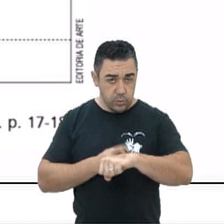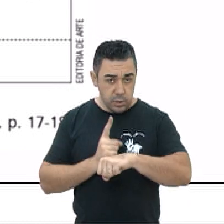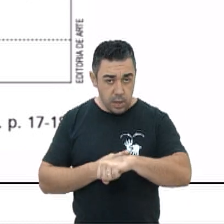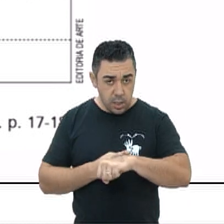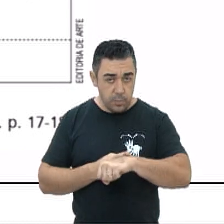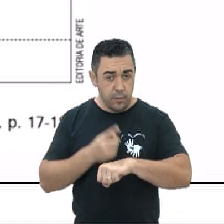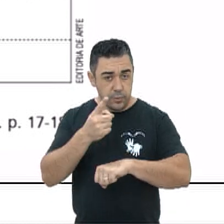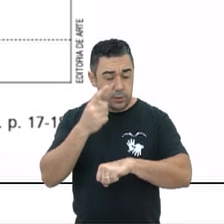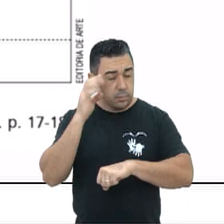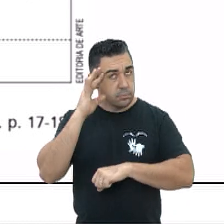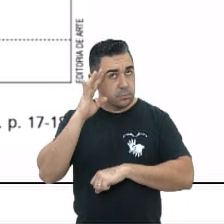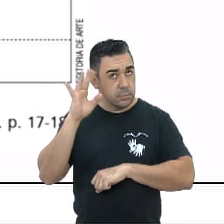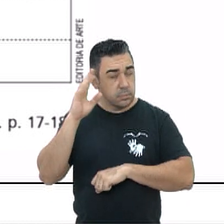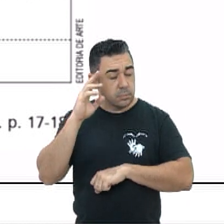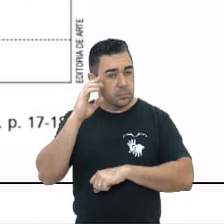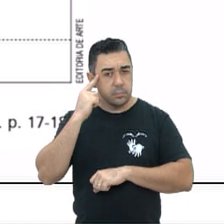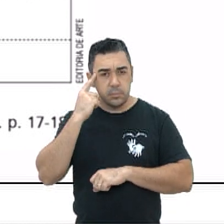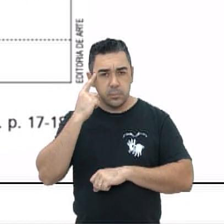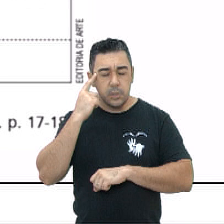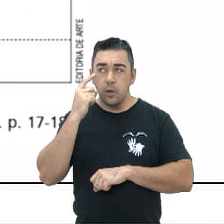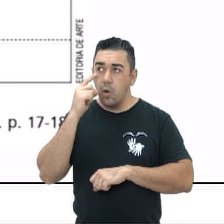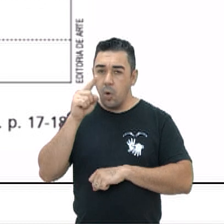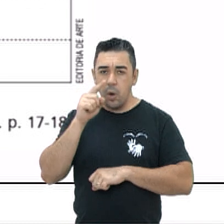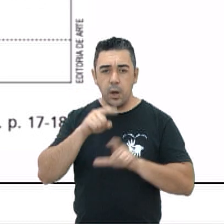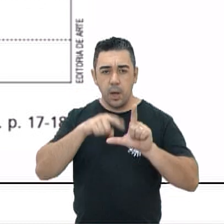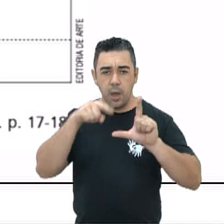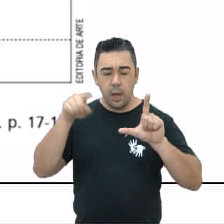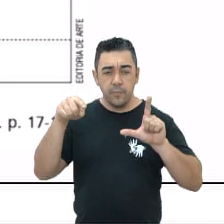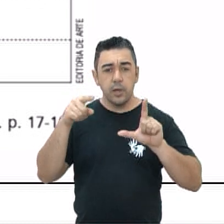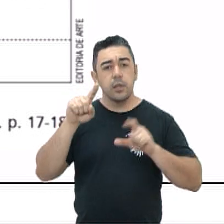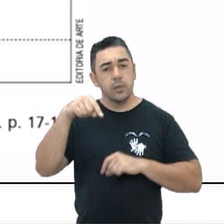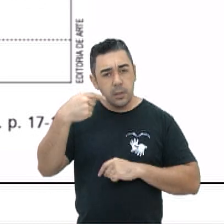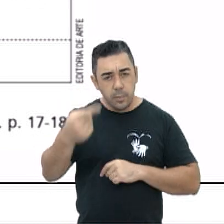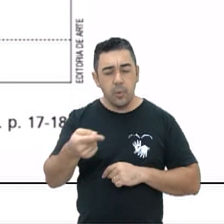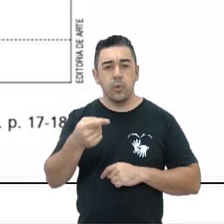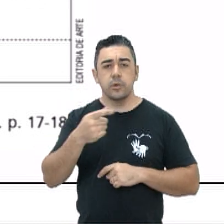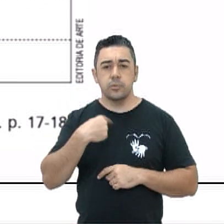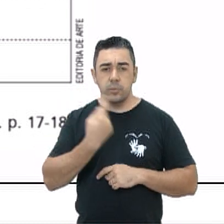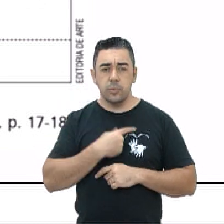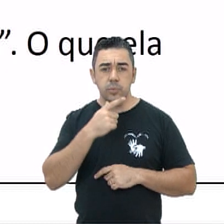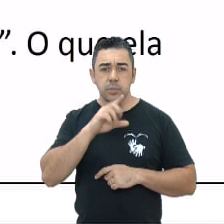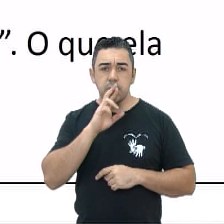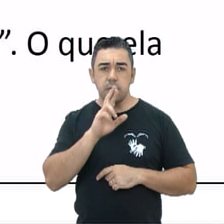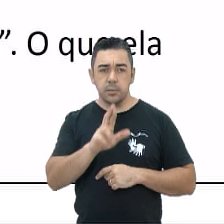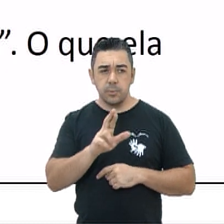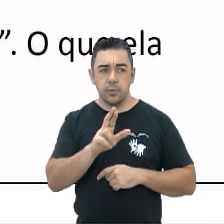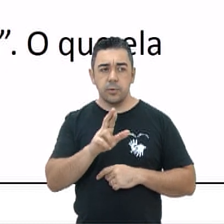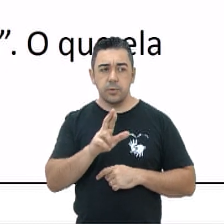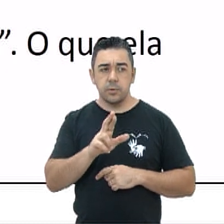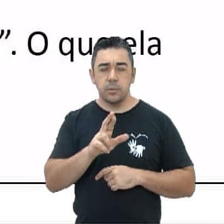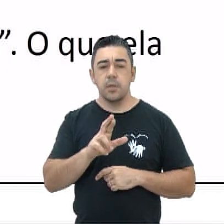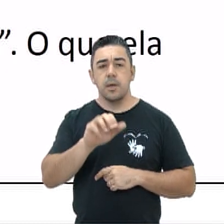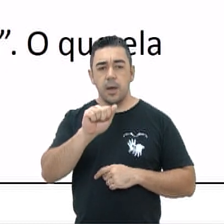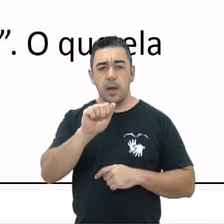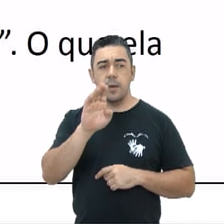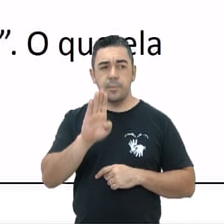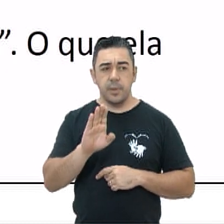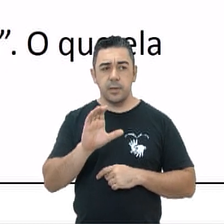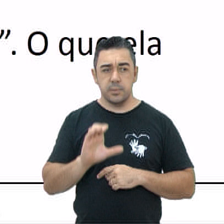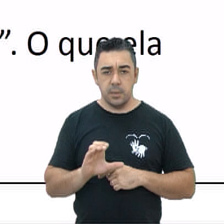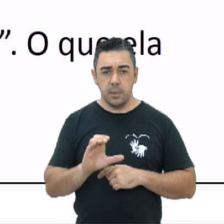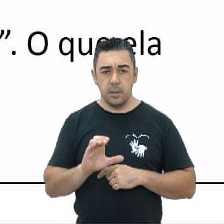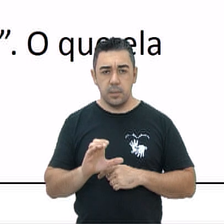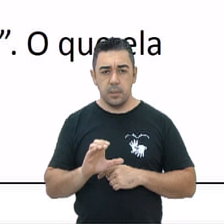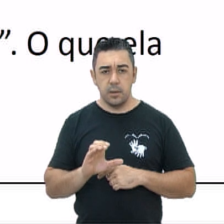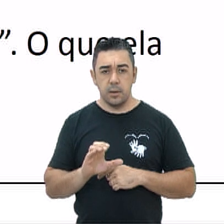para vocês darem uma refletida olhando o mapa, para que na sequência a gente tenha condições, né, de responder as questões que são colocadas aqui,